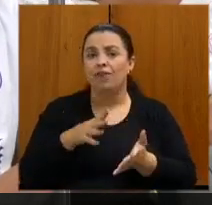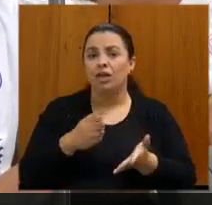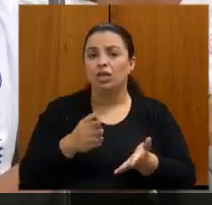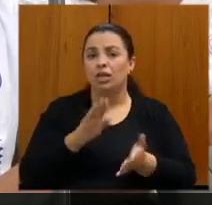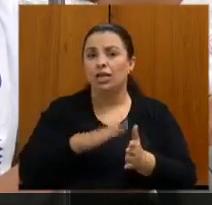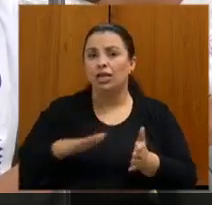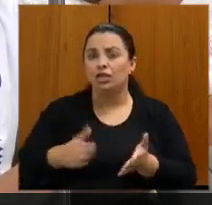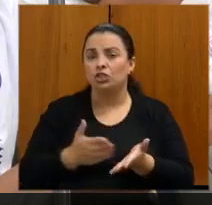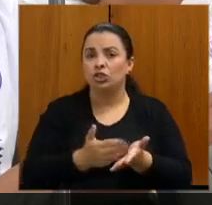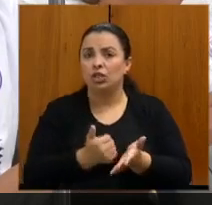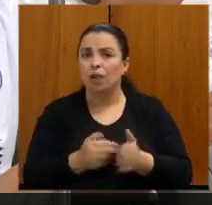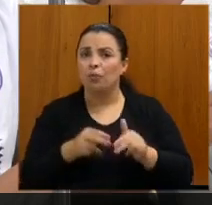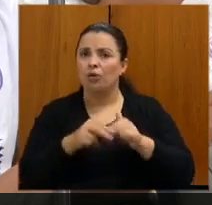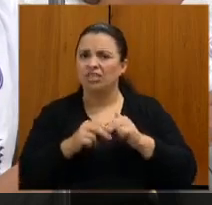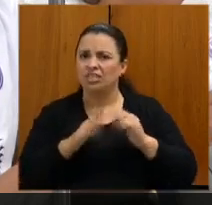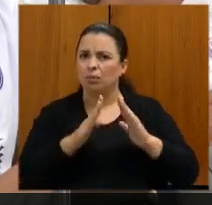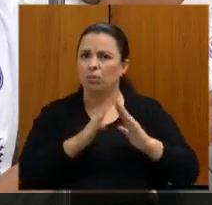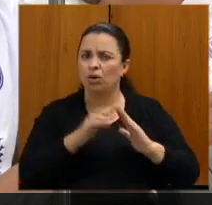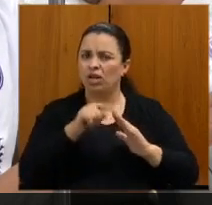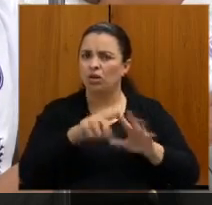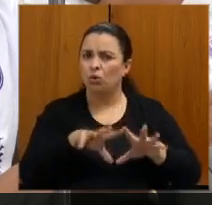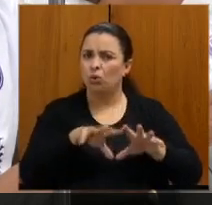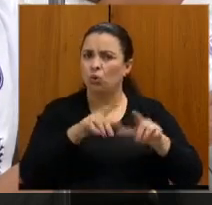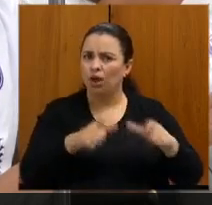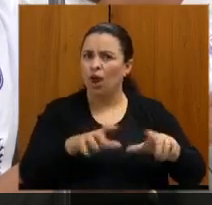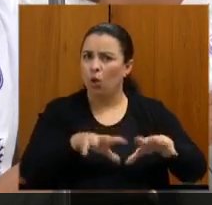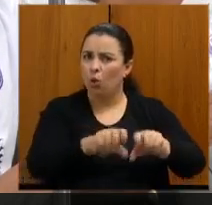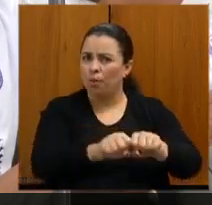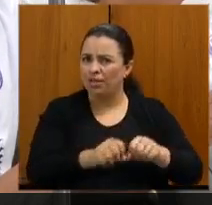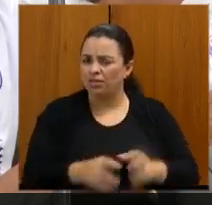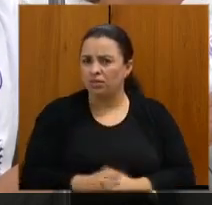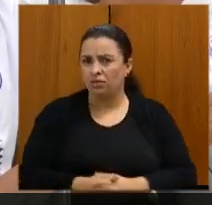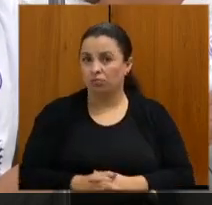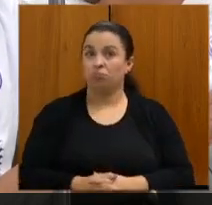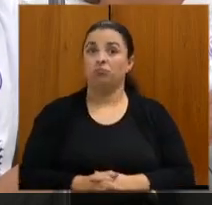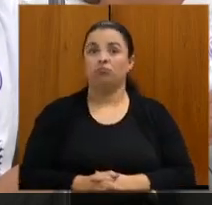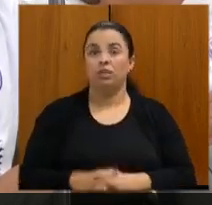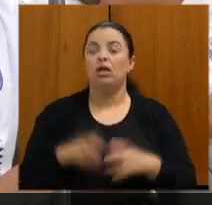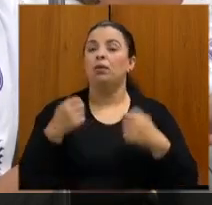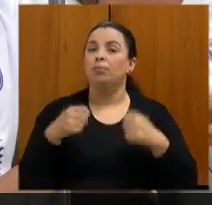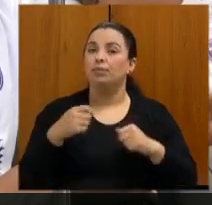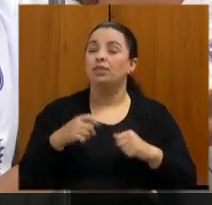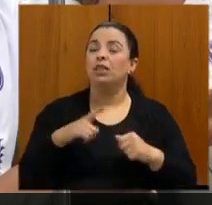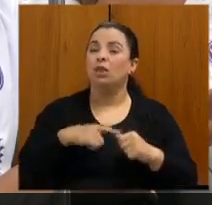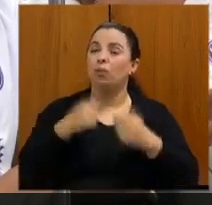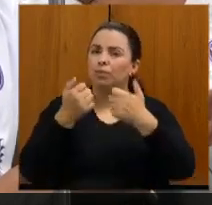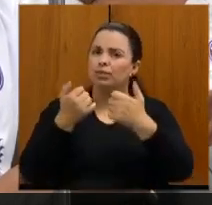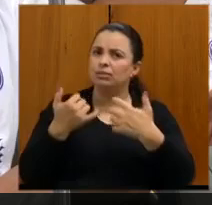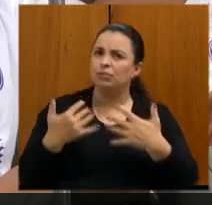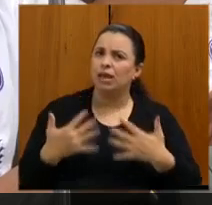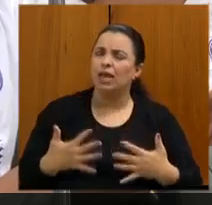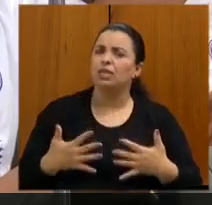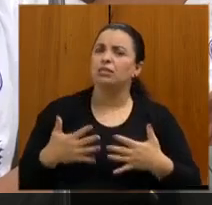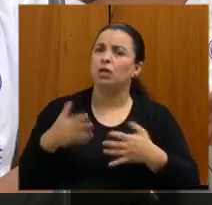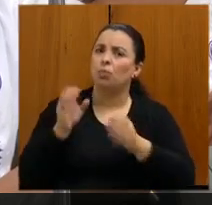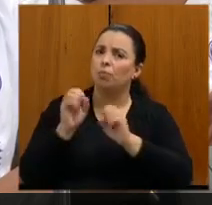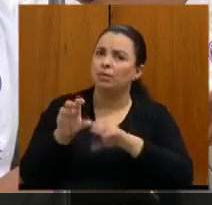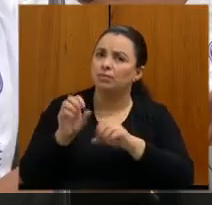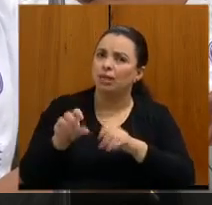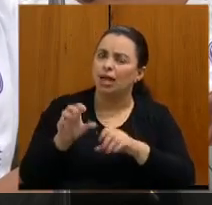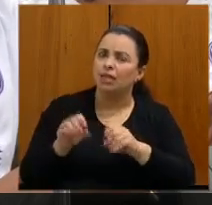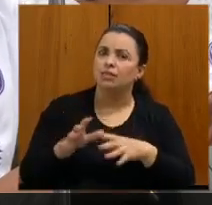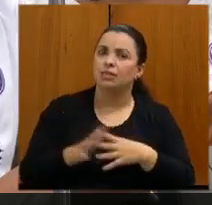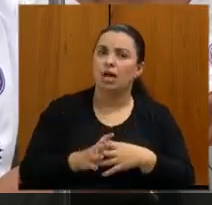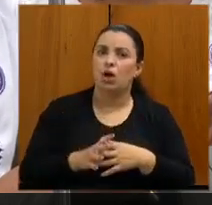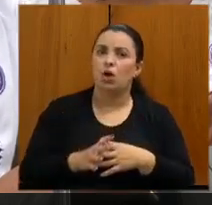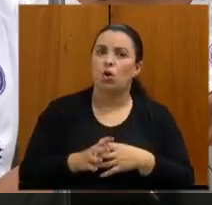Então eu acho que talvez tem que ter uma instrução como indicação encaminhamento uma instrução não